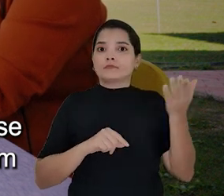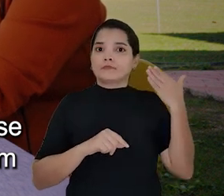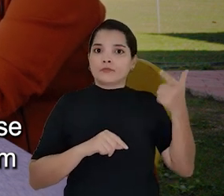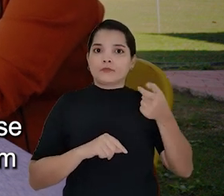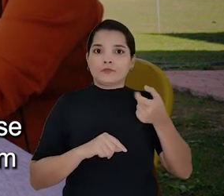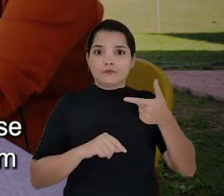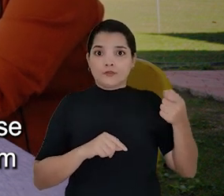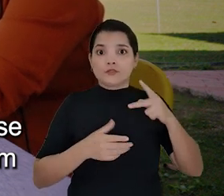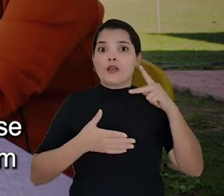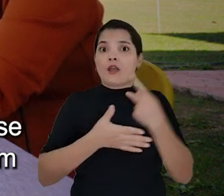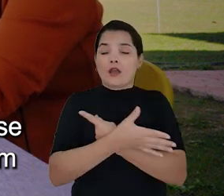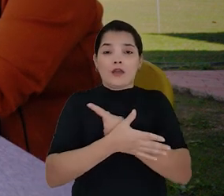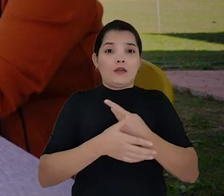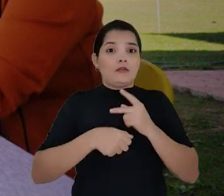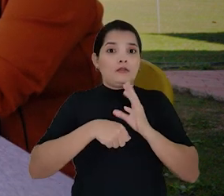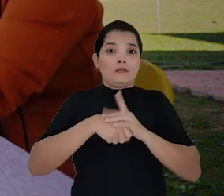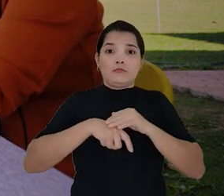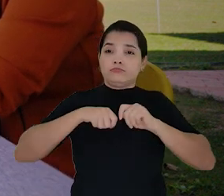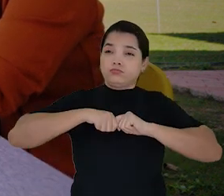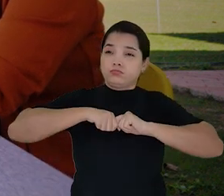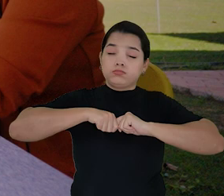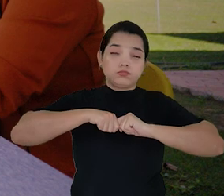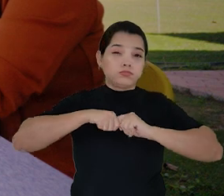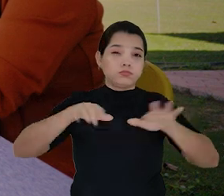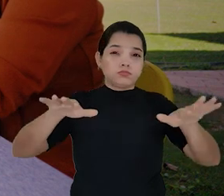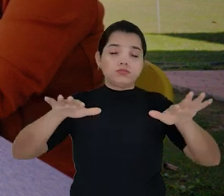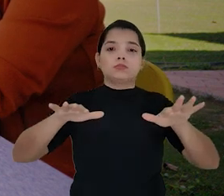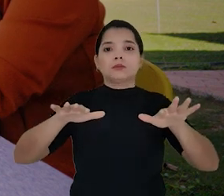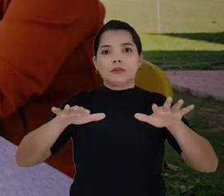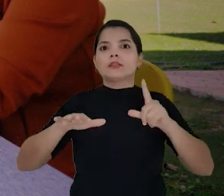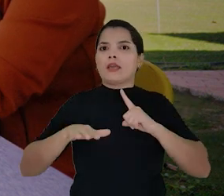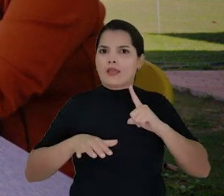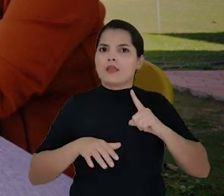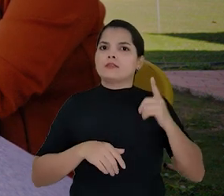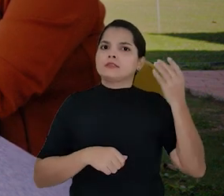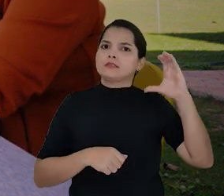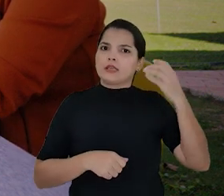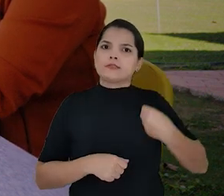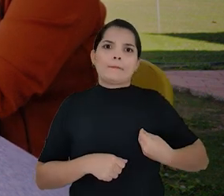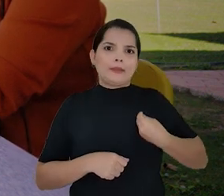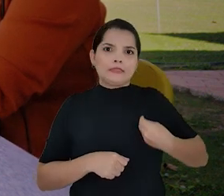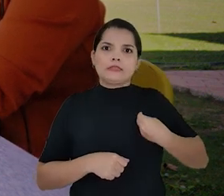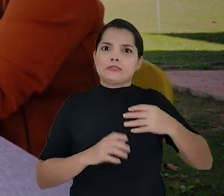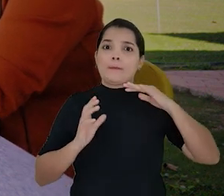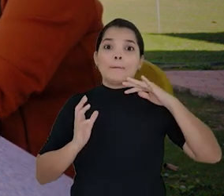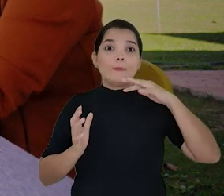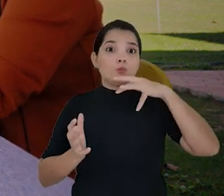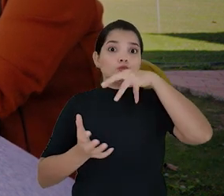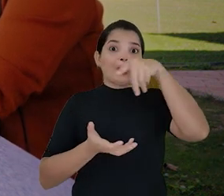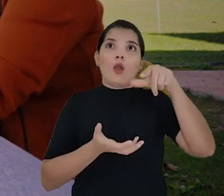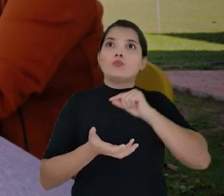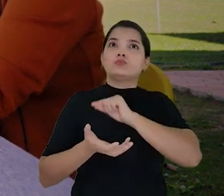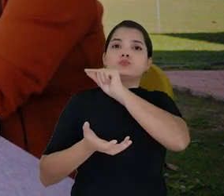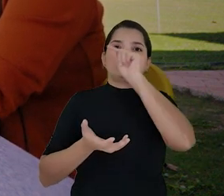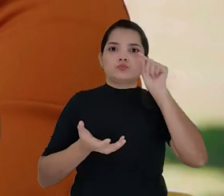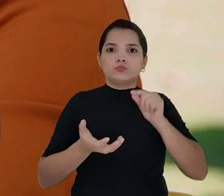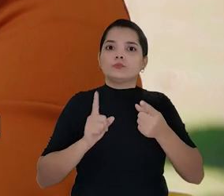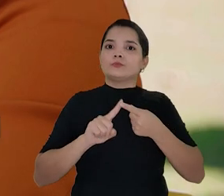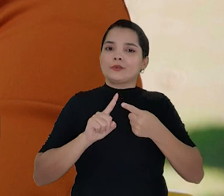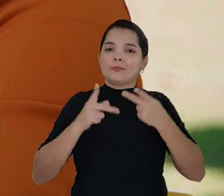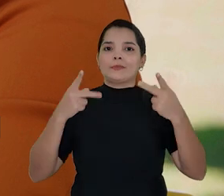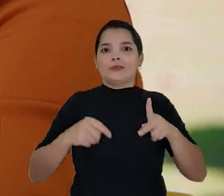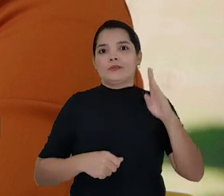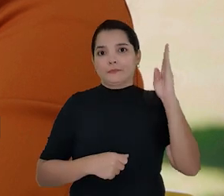vivemos em 2020 também foi um momento de muita presença da ciência mundial e também da ciência